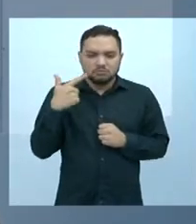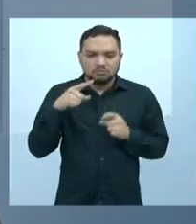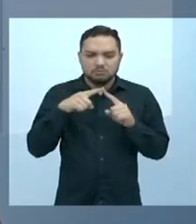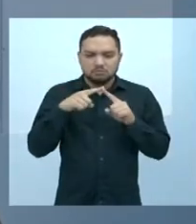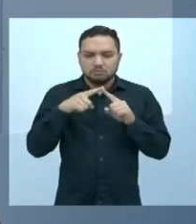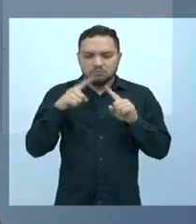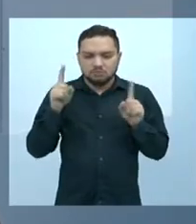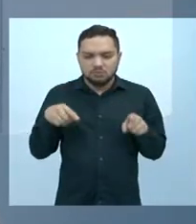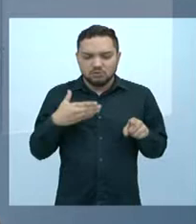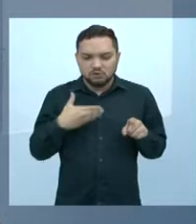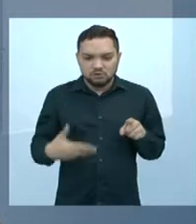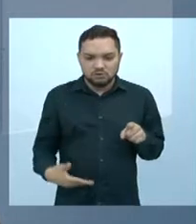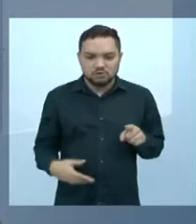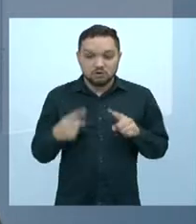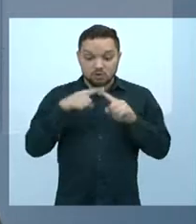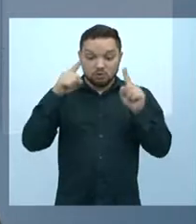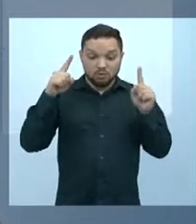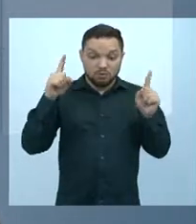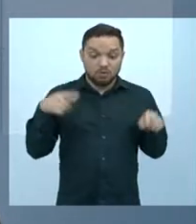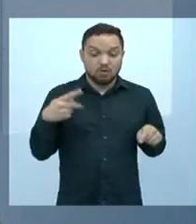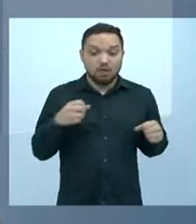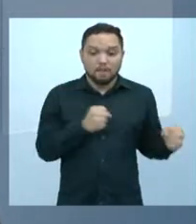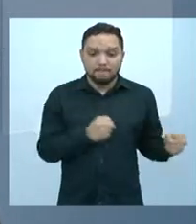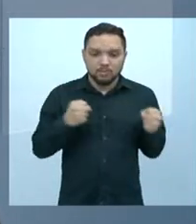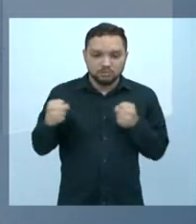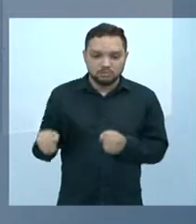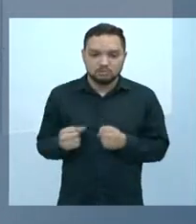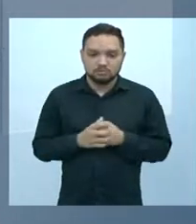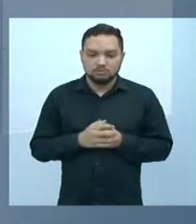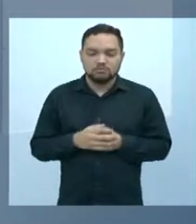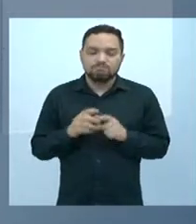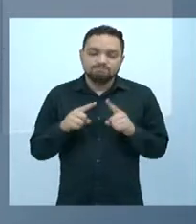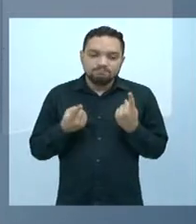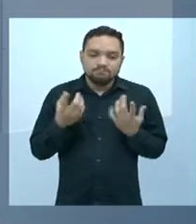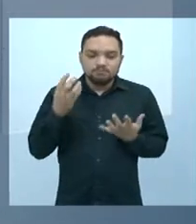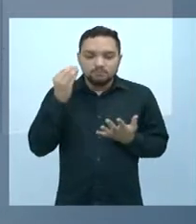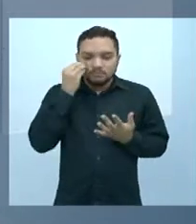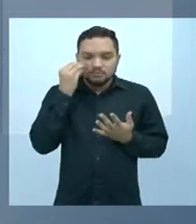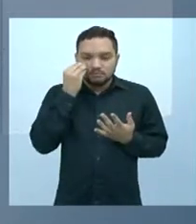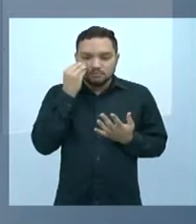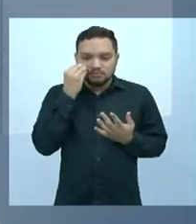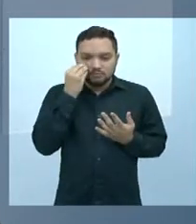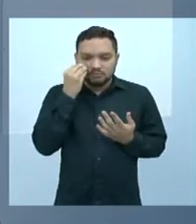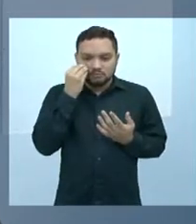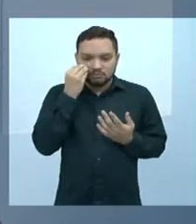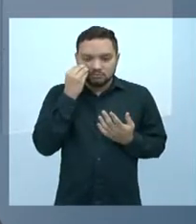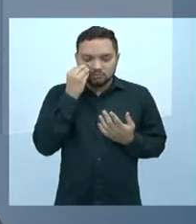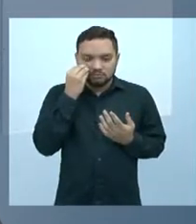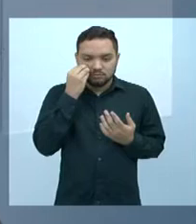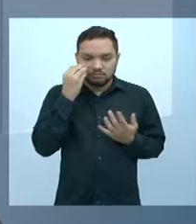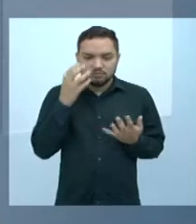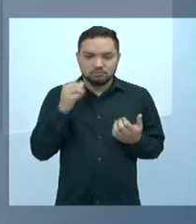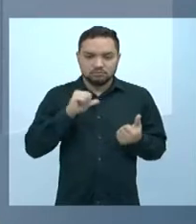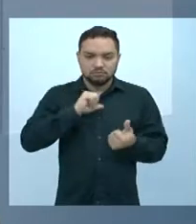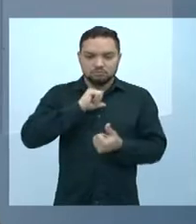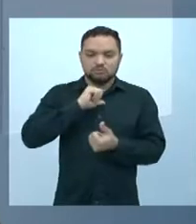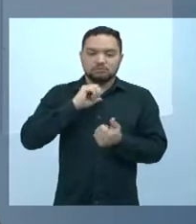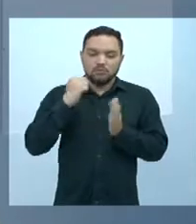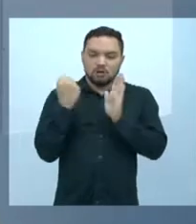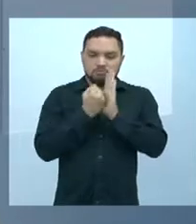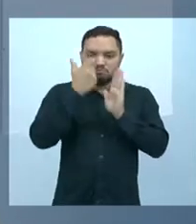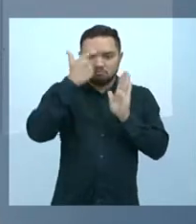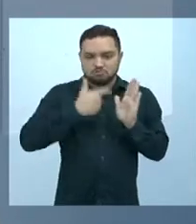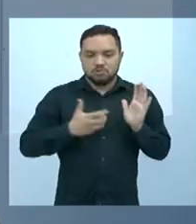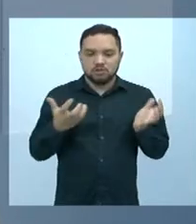de governo, tem um projeto de poder. Mas ele está tentando botar essa marca dele como reformador. Do